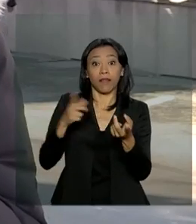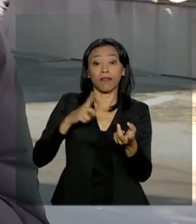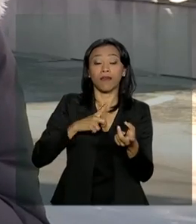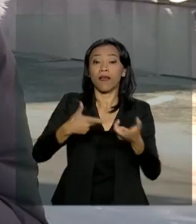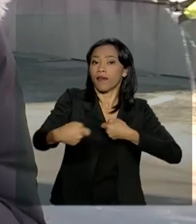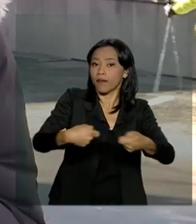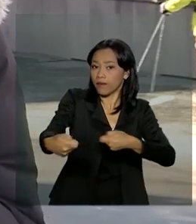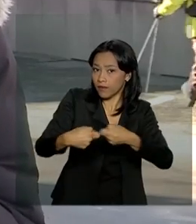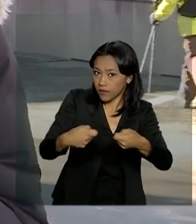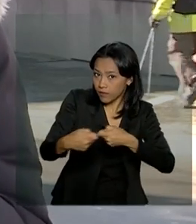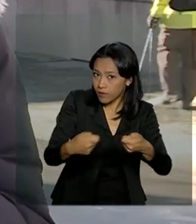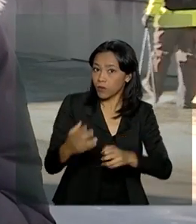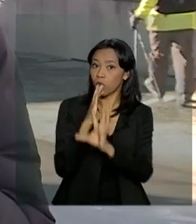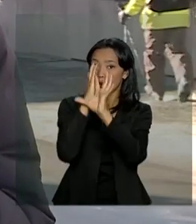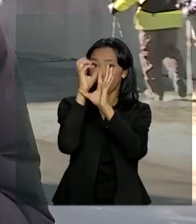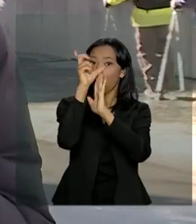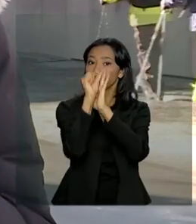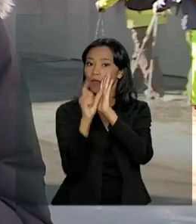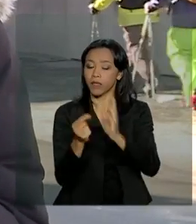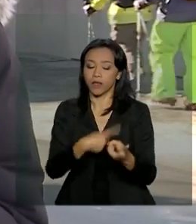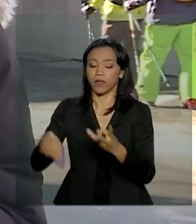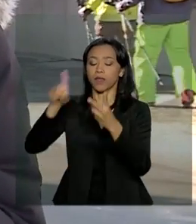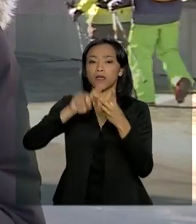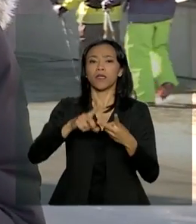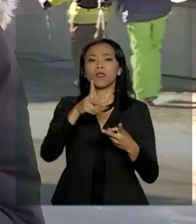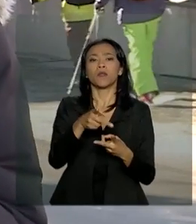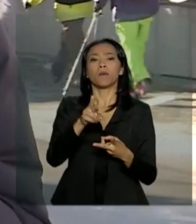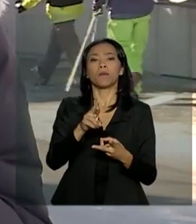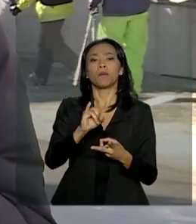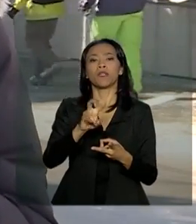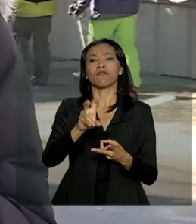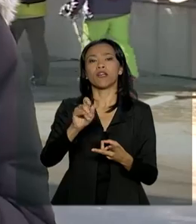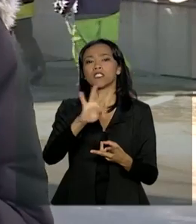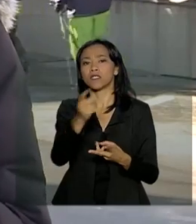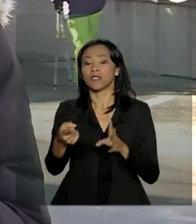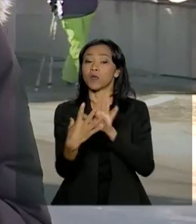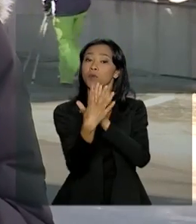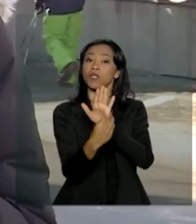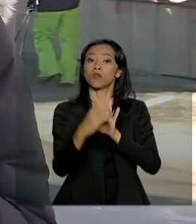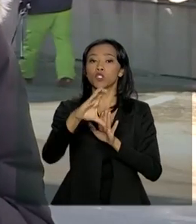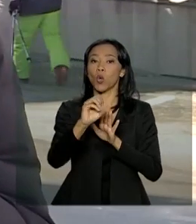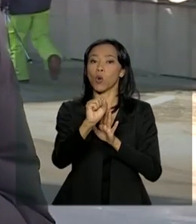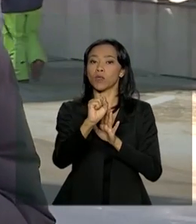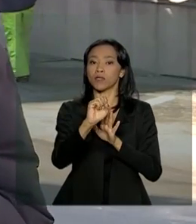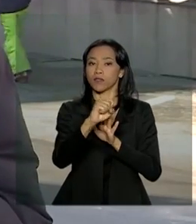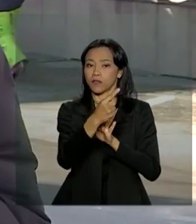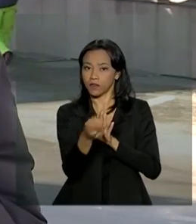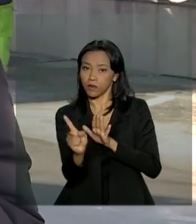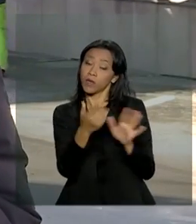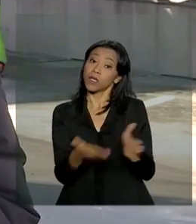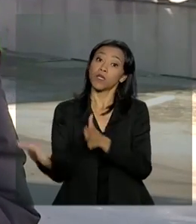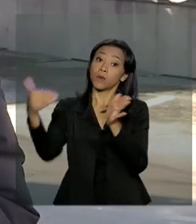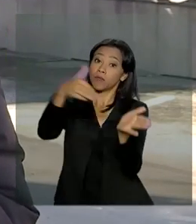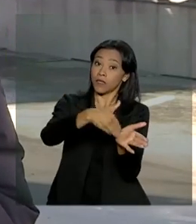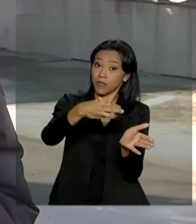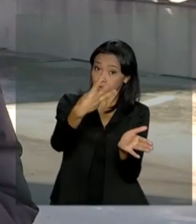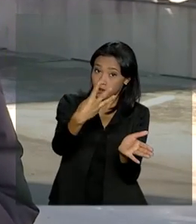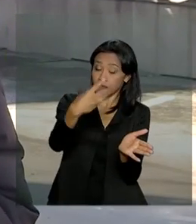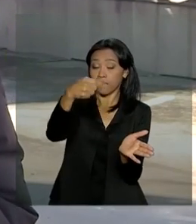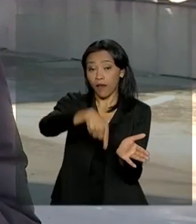equilíbrio orçamentário, privatizações e concessões, e o terceiro pilar é a reforma administrativa, ou